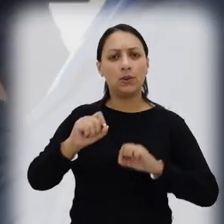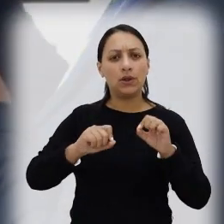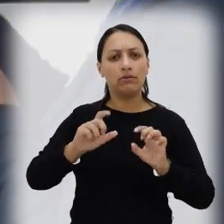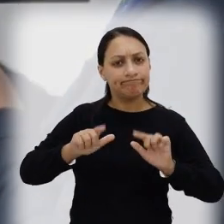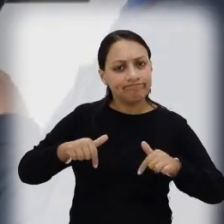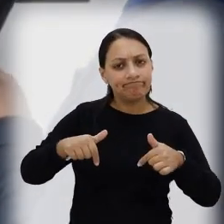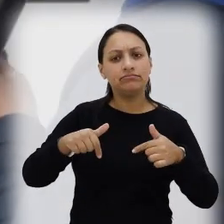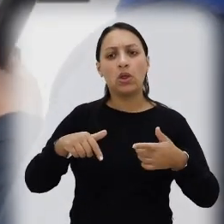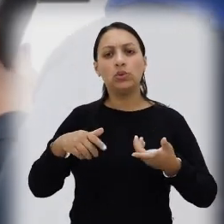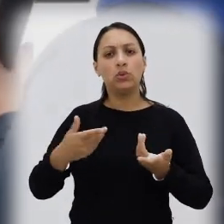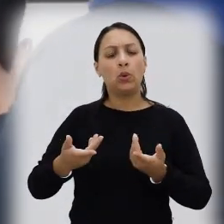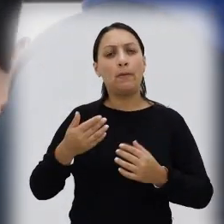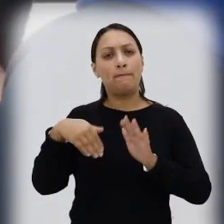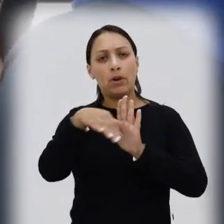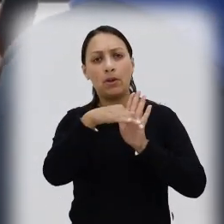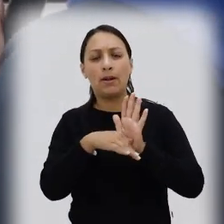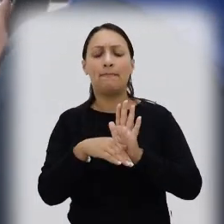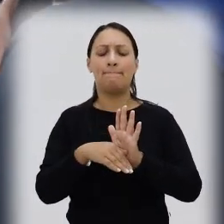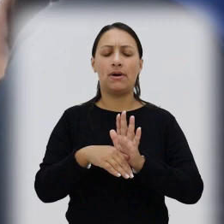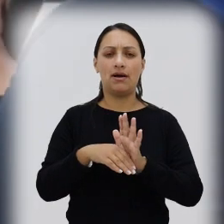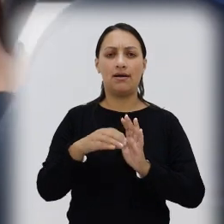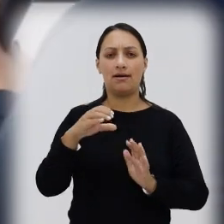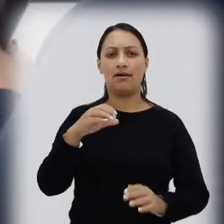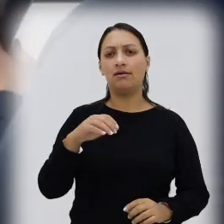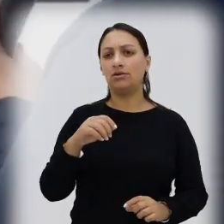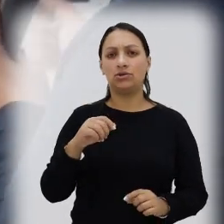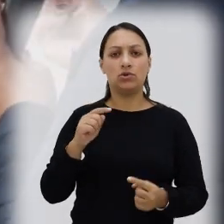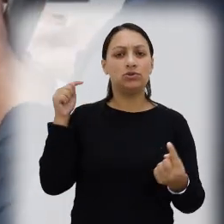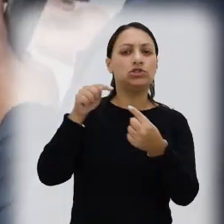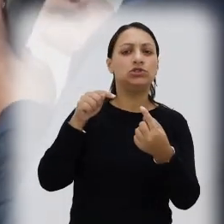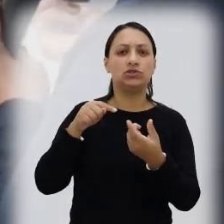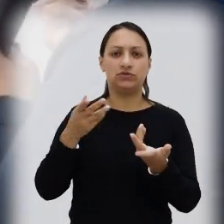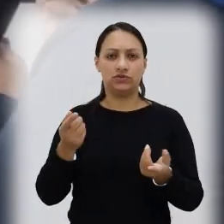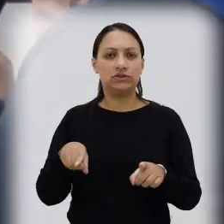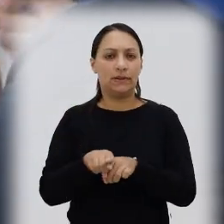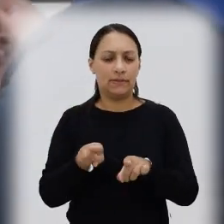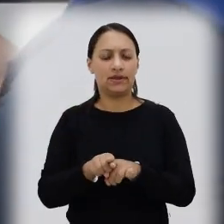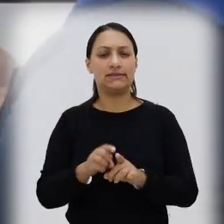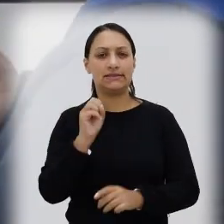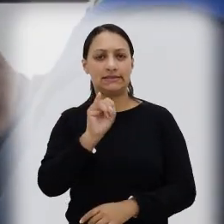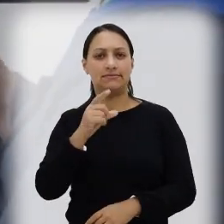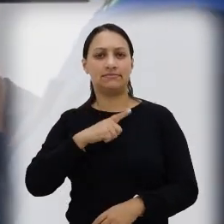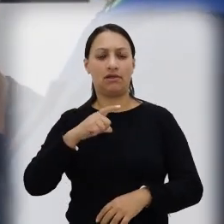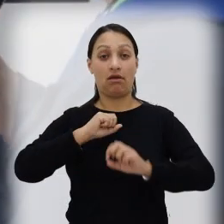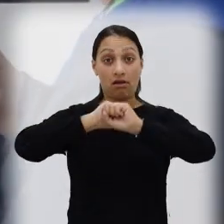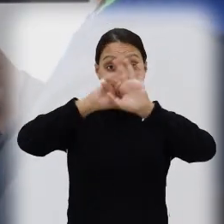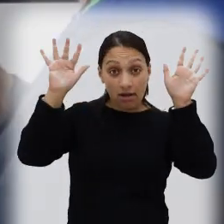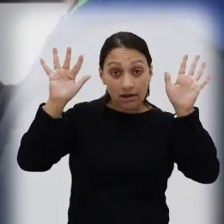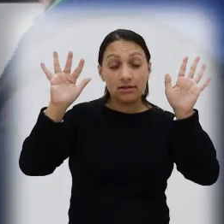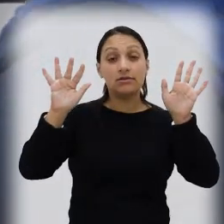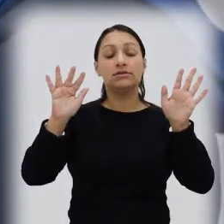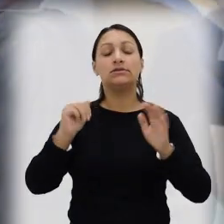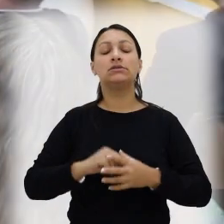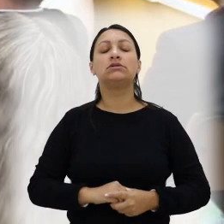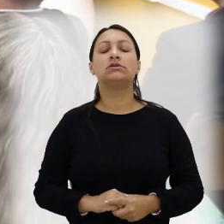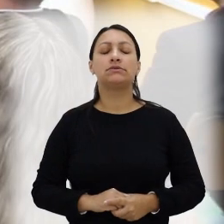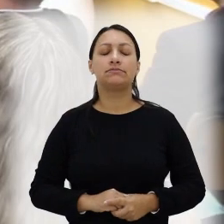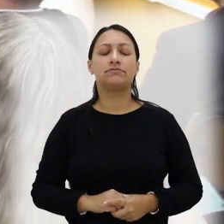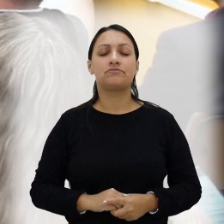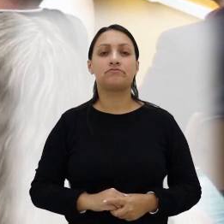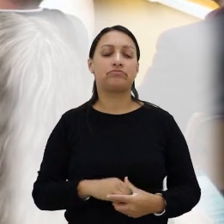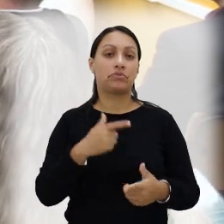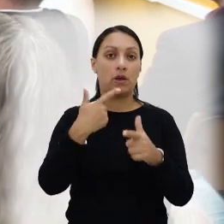com a causa, né, o propósito do programa. Se ela tem, então, clareza em relação a